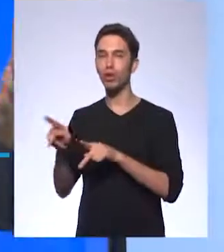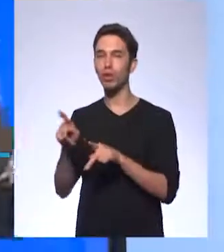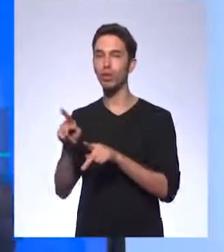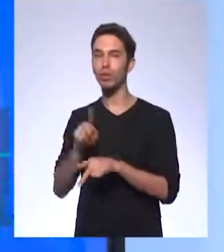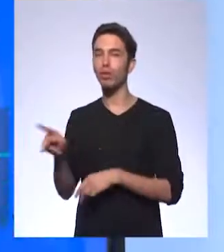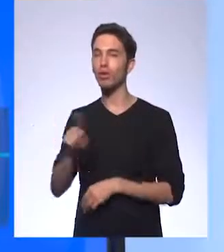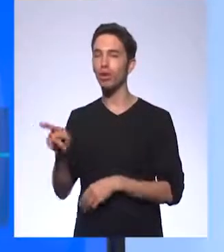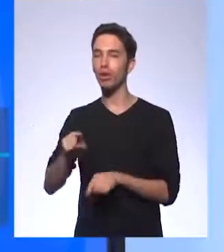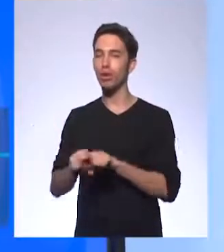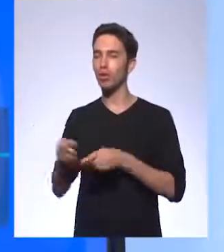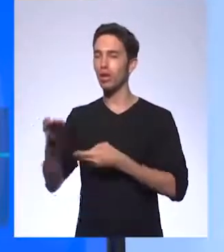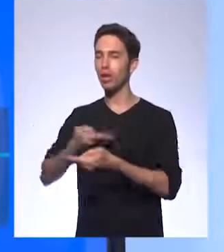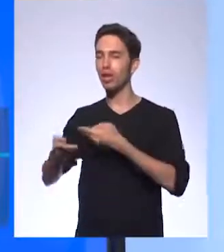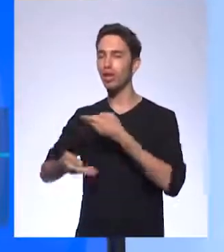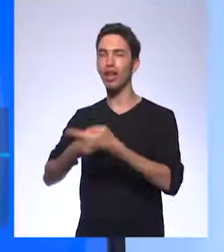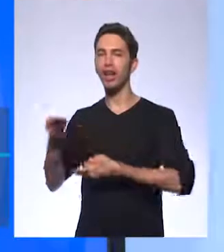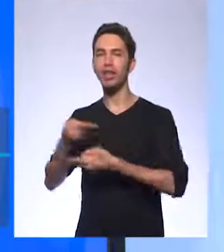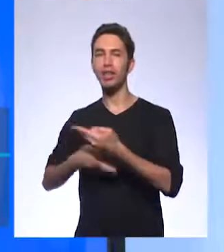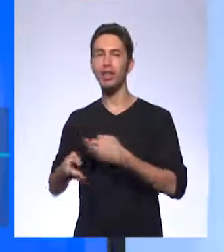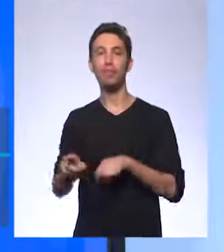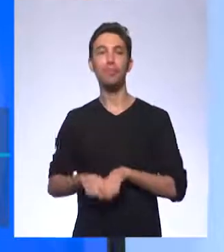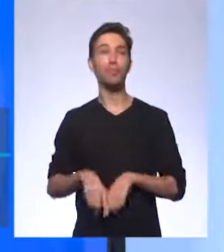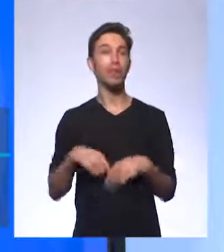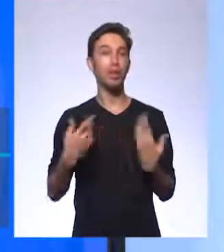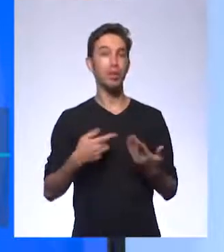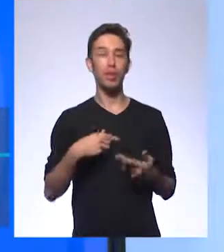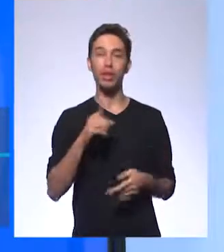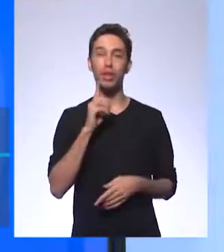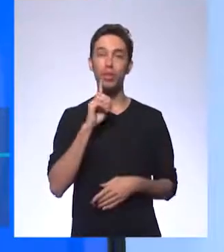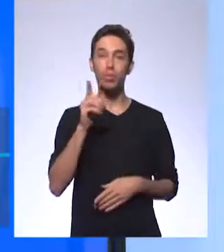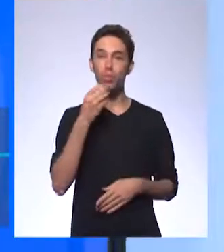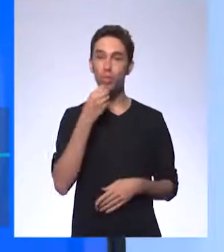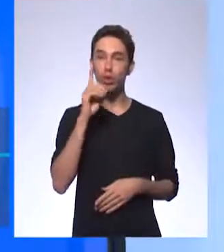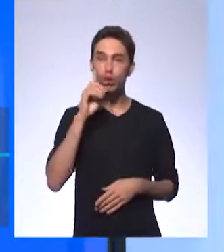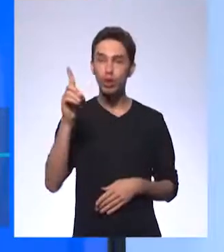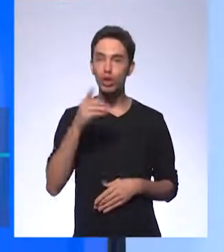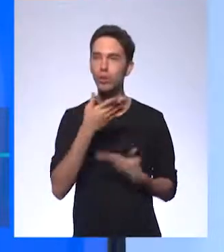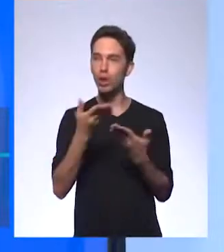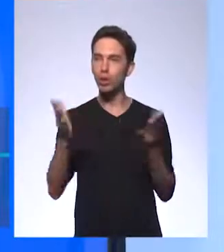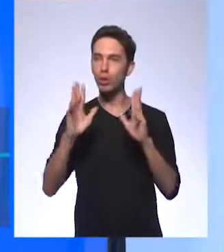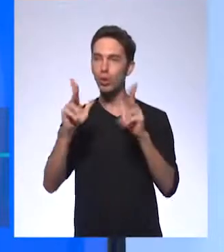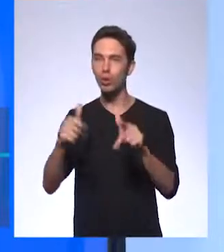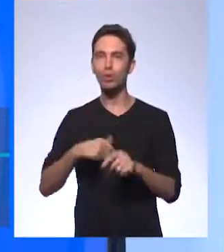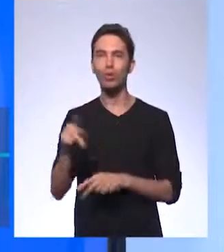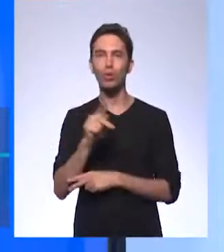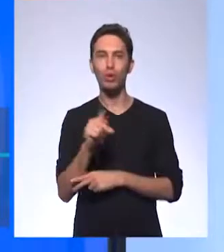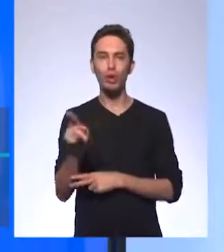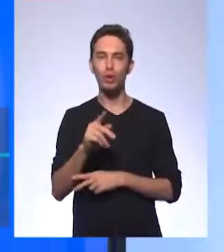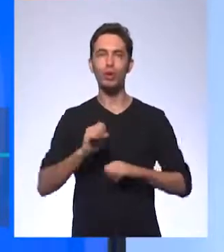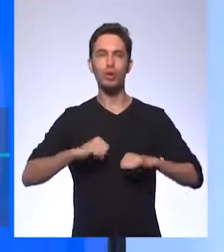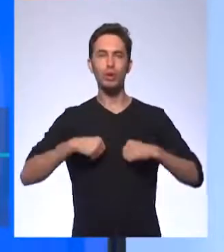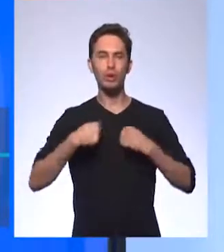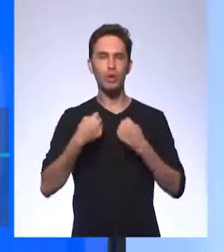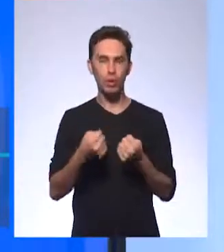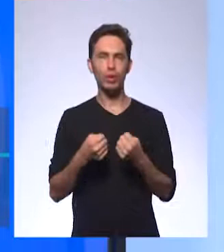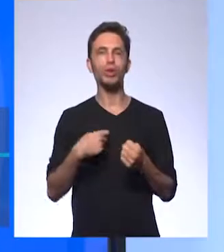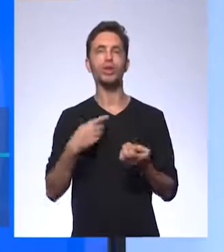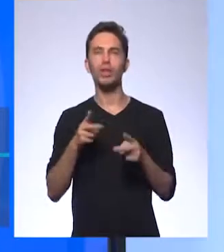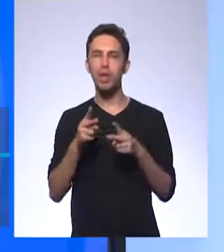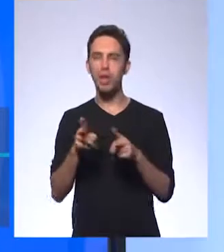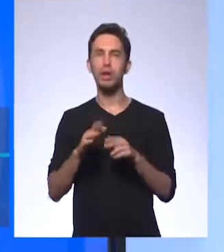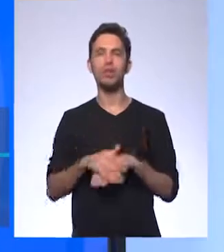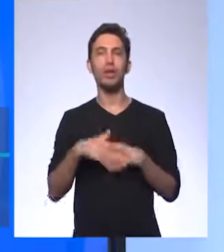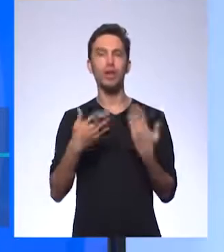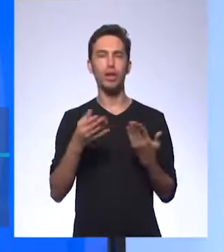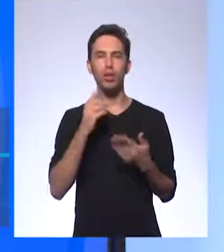também nós temos que aí desejar um bom dia para os professores, guerreiros e parceiros que já estão aí nos desejando um bom dia